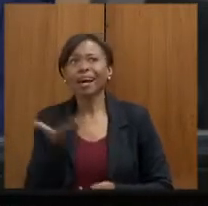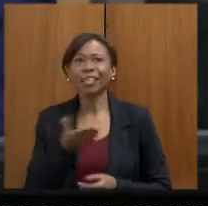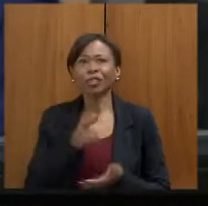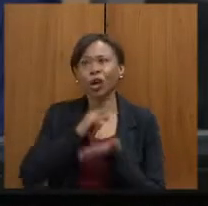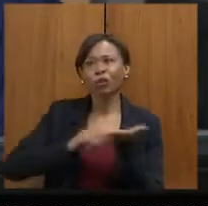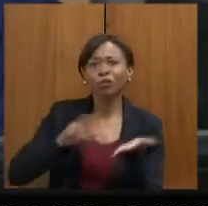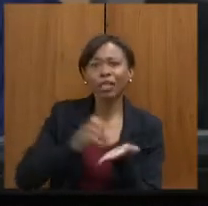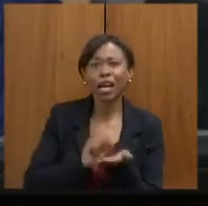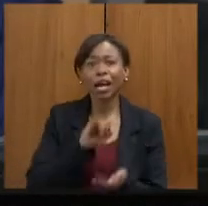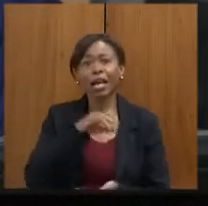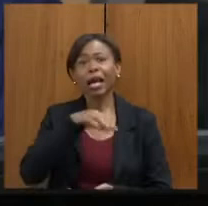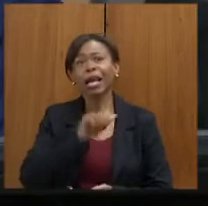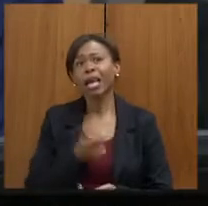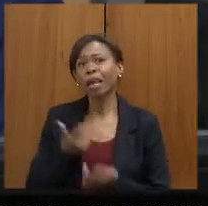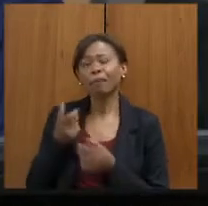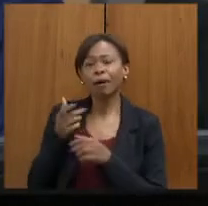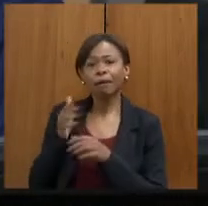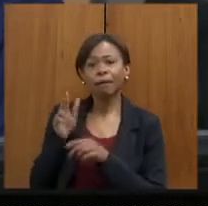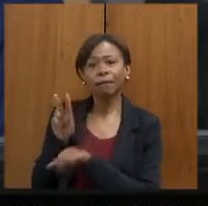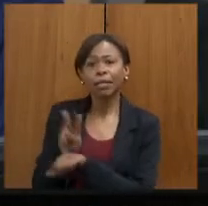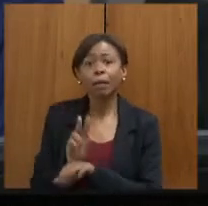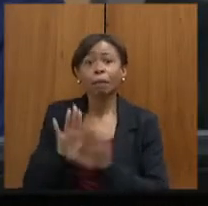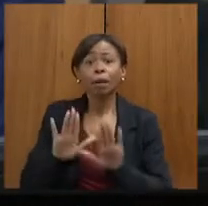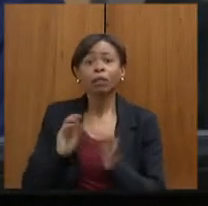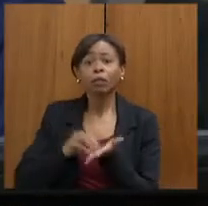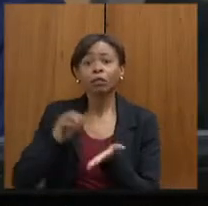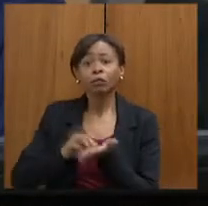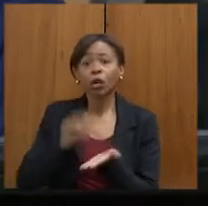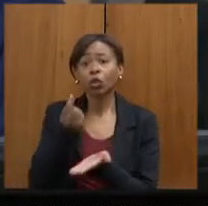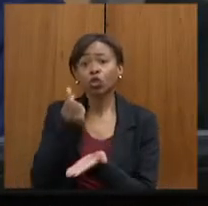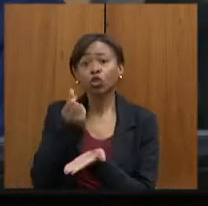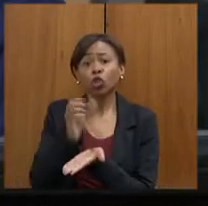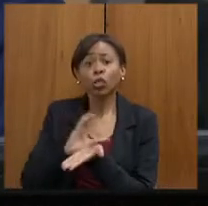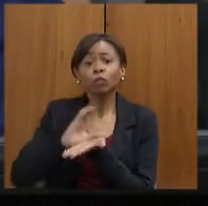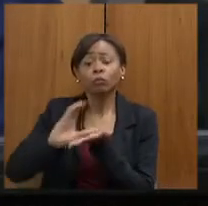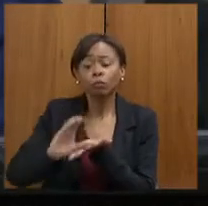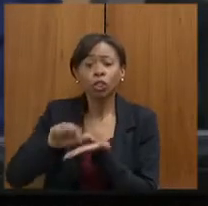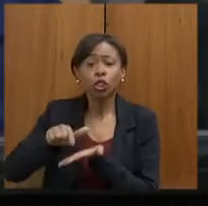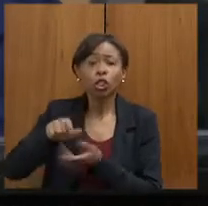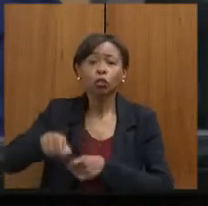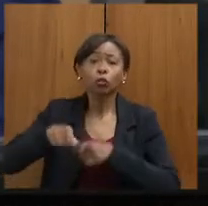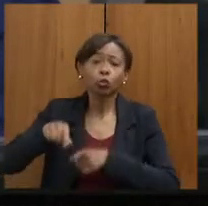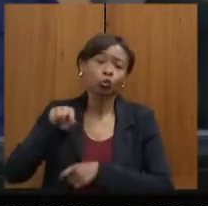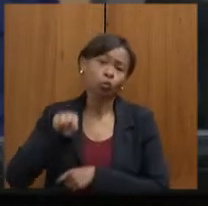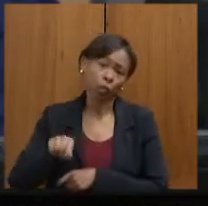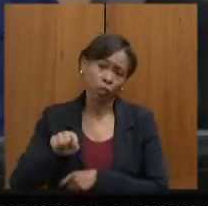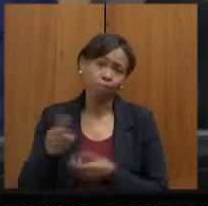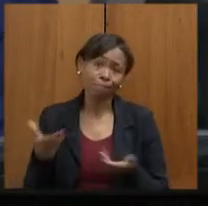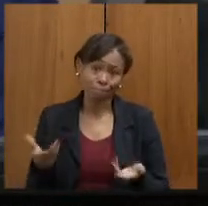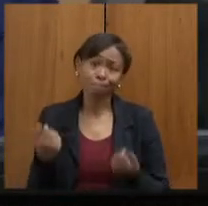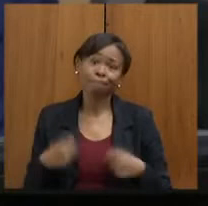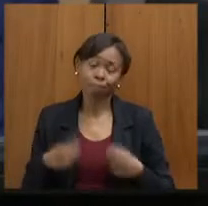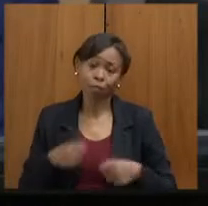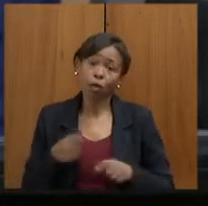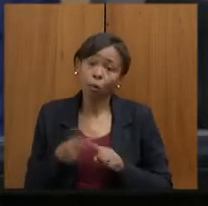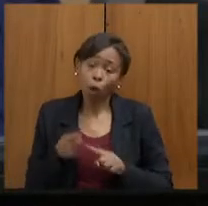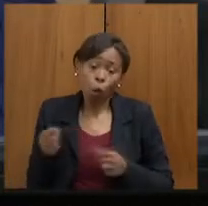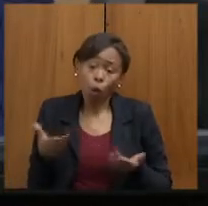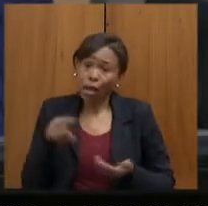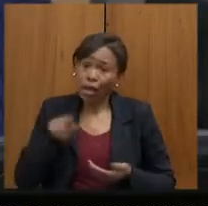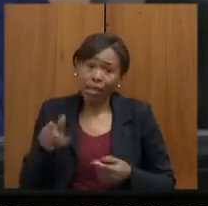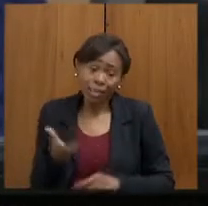para poder ir lá para se casar se não tiver um recurso para ele investir no seu negócio porque hoje eles fazem praticamente para poder sobreviver